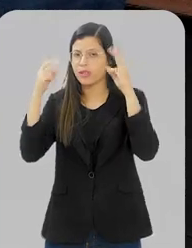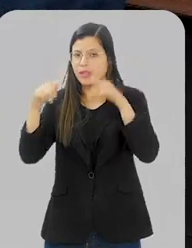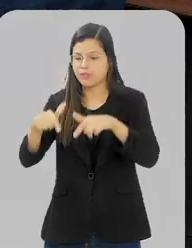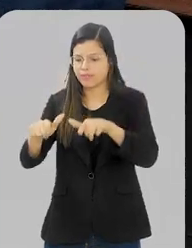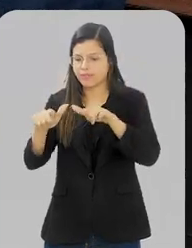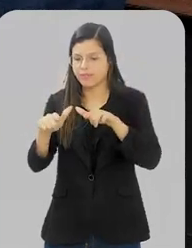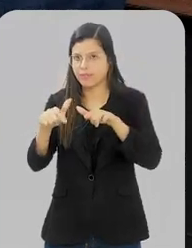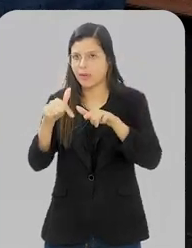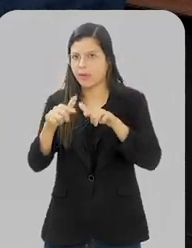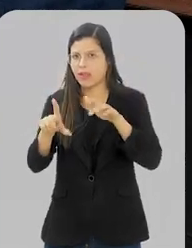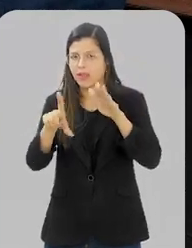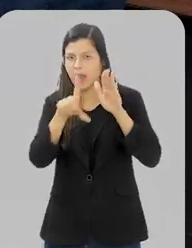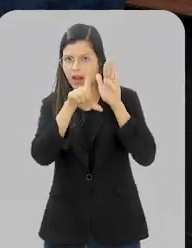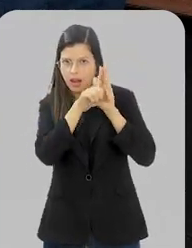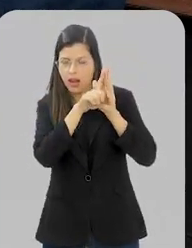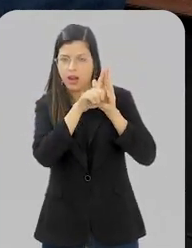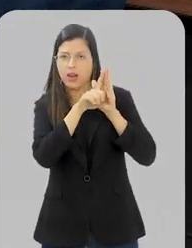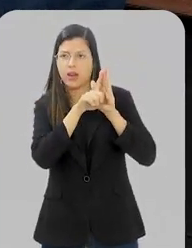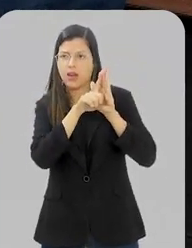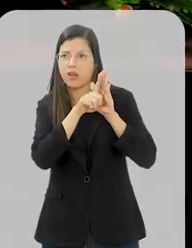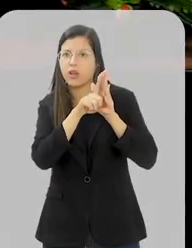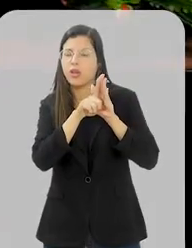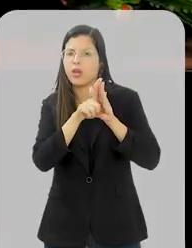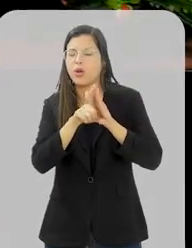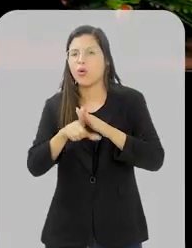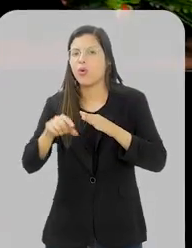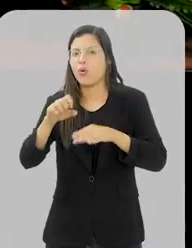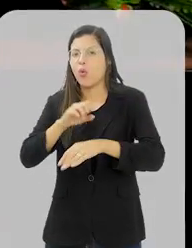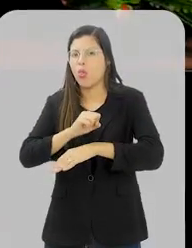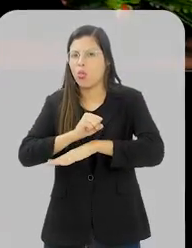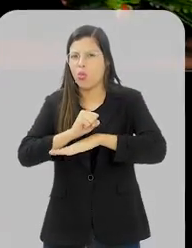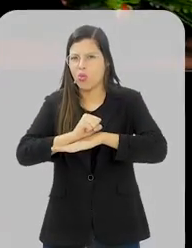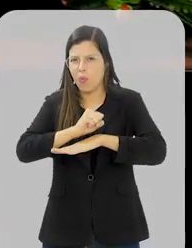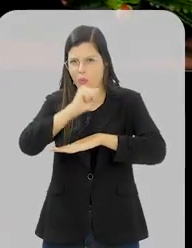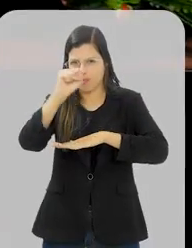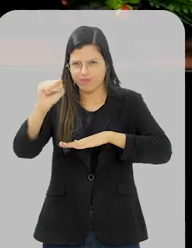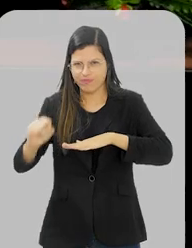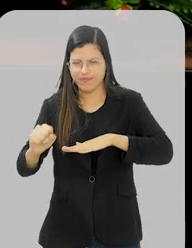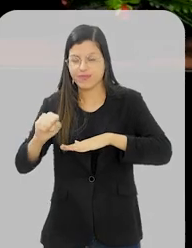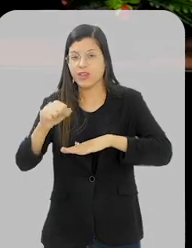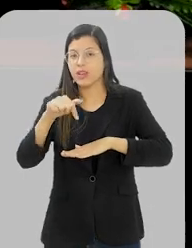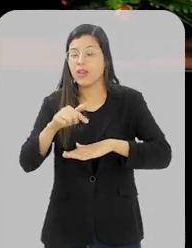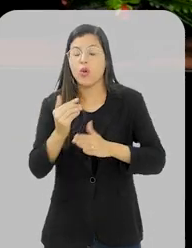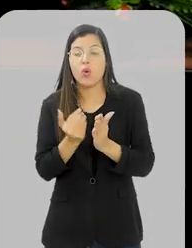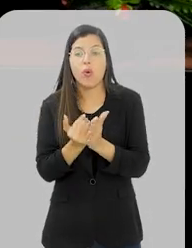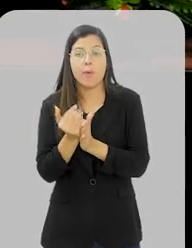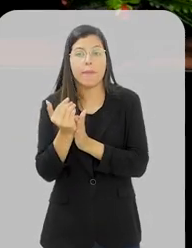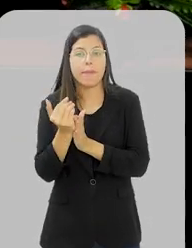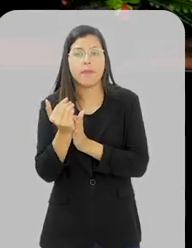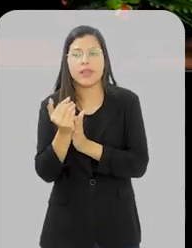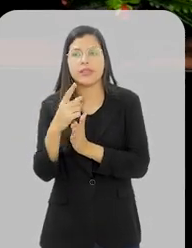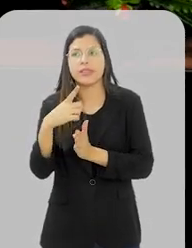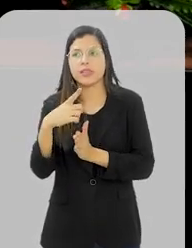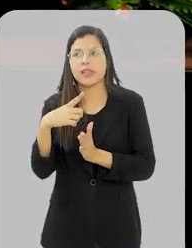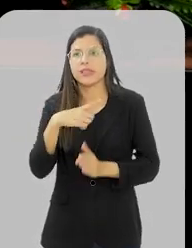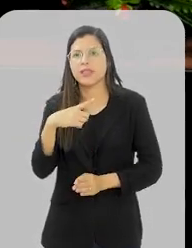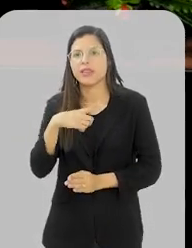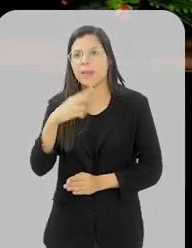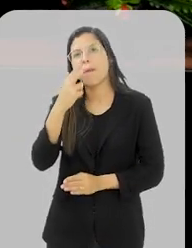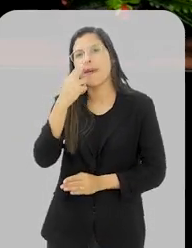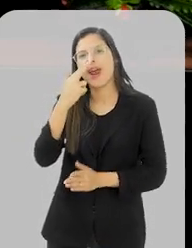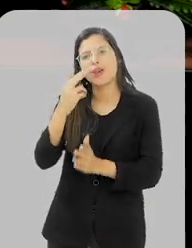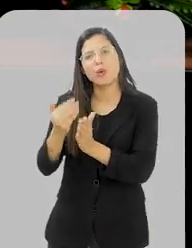no no no Monte Sinai e ali você começa a ter um esboço de um de um